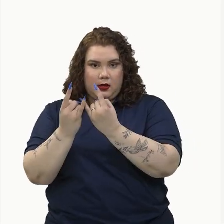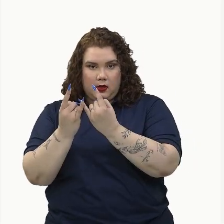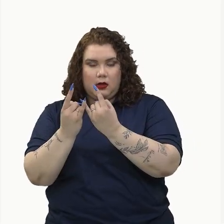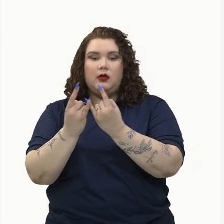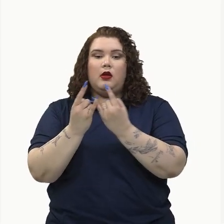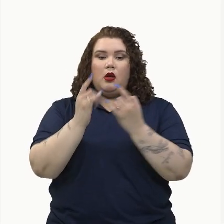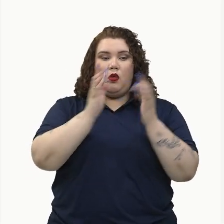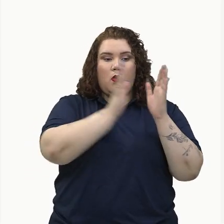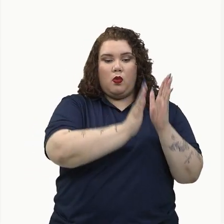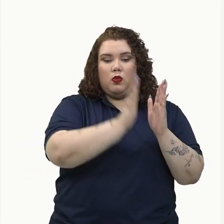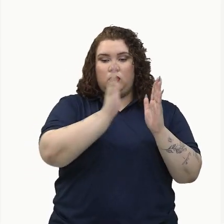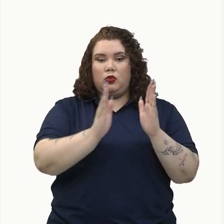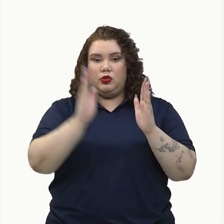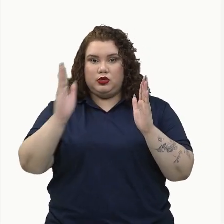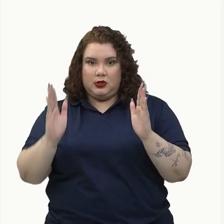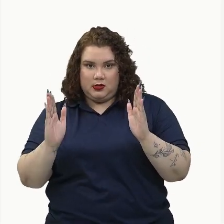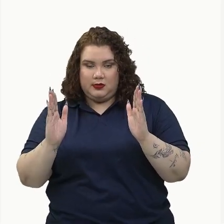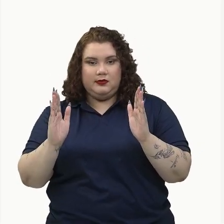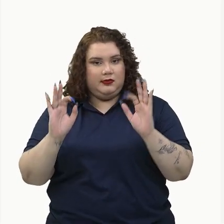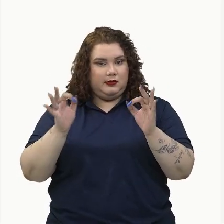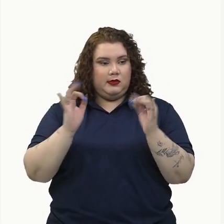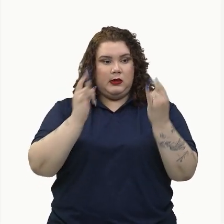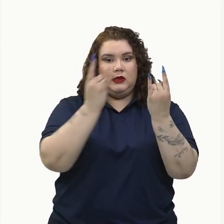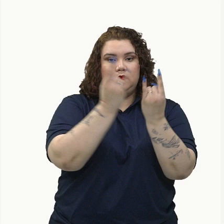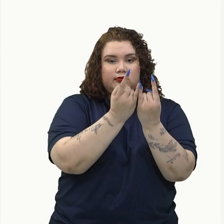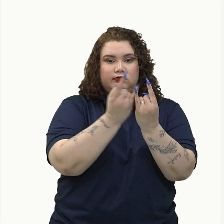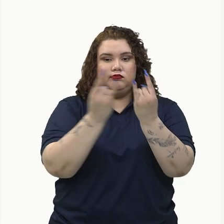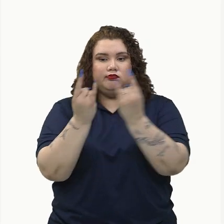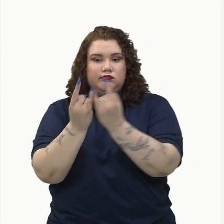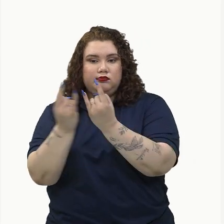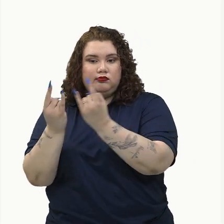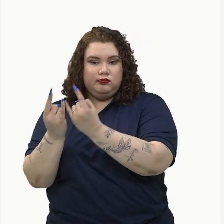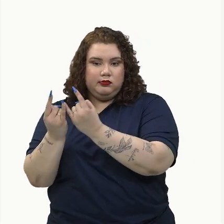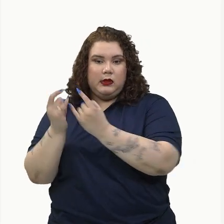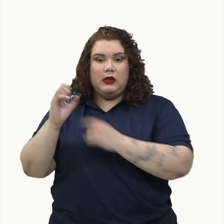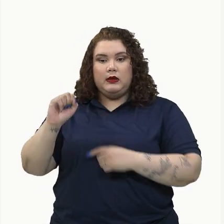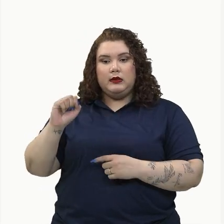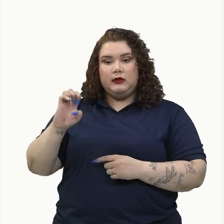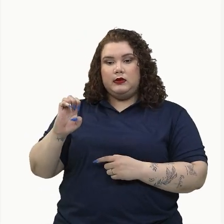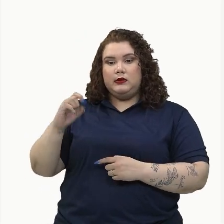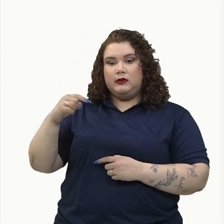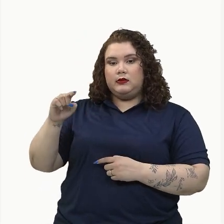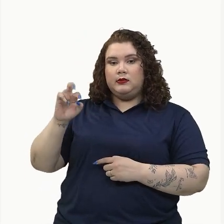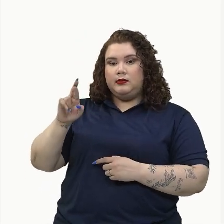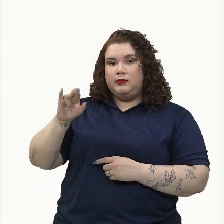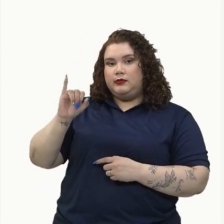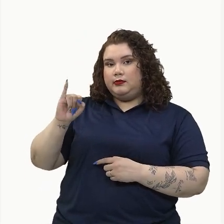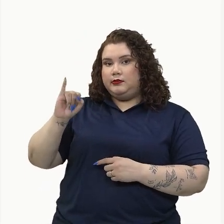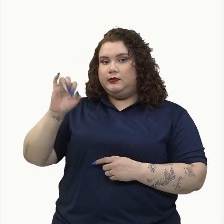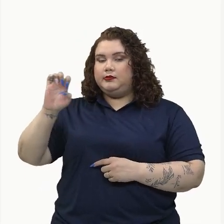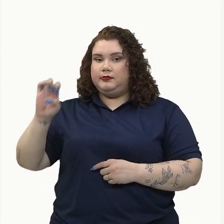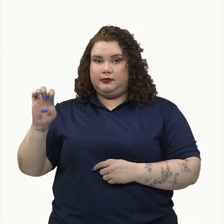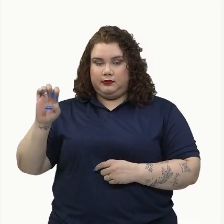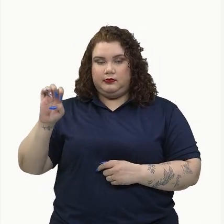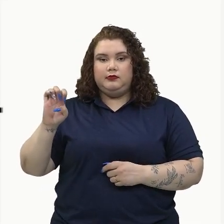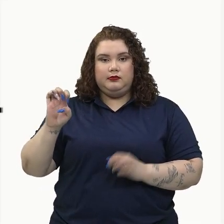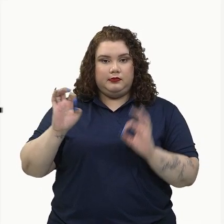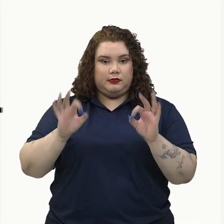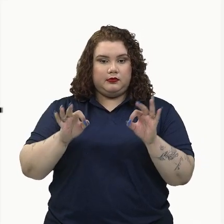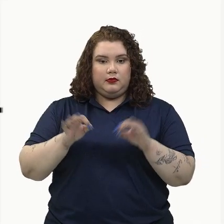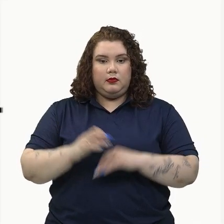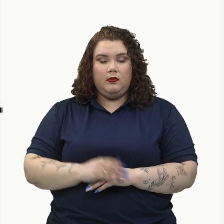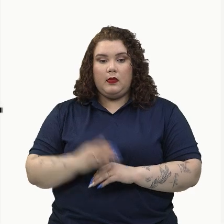estivesse segurando na mão. Ou seja, você tem aí que esses ramos aí estão segurando um na mão do